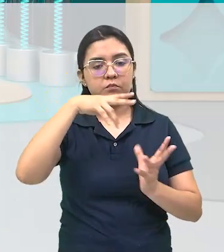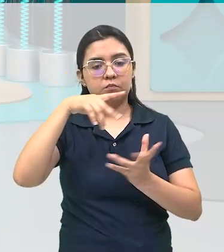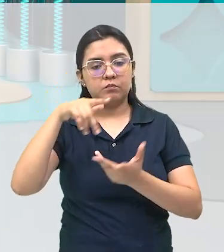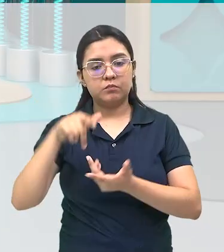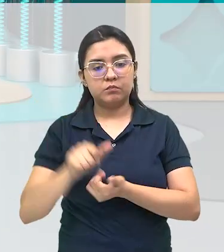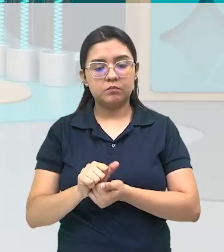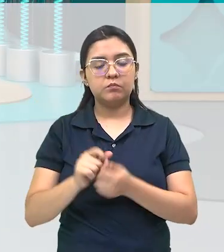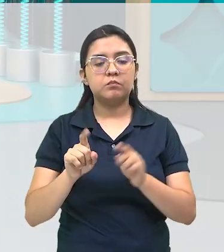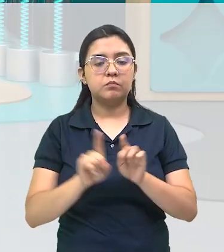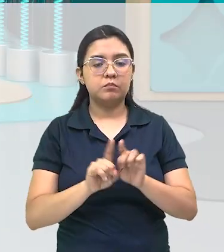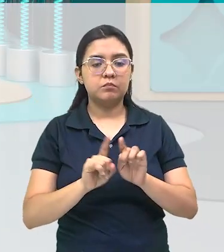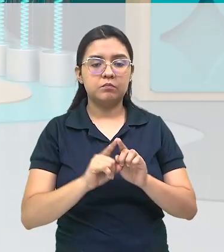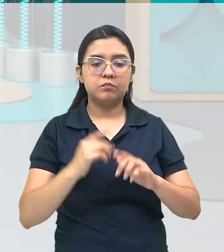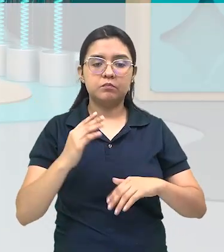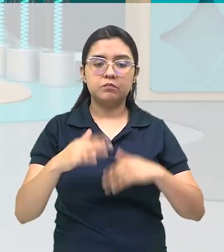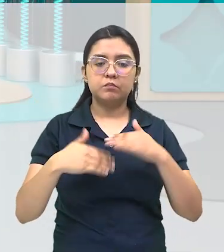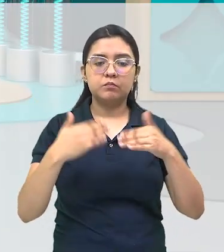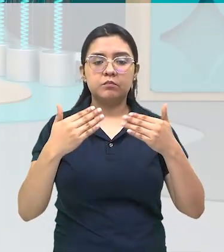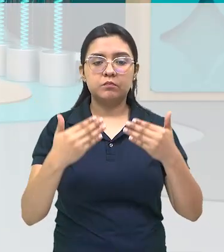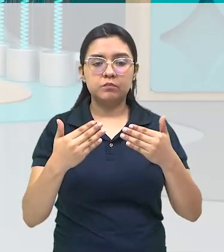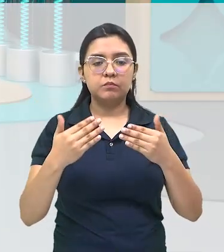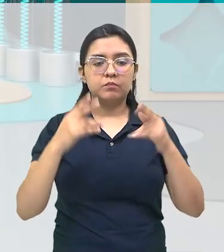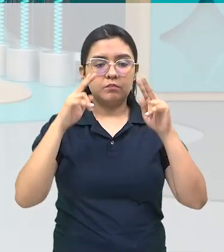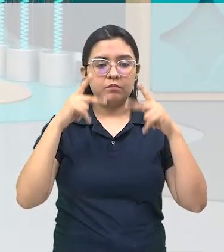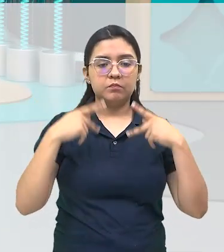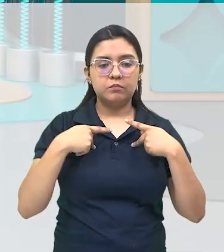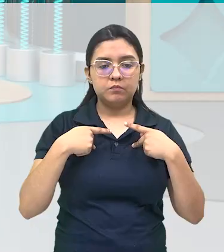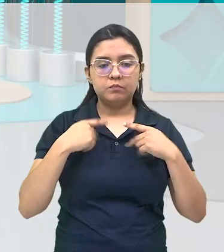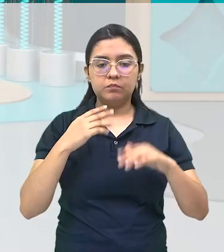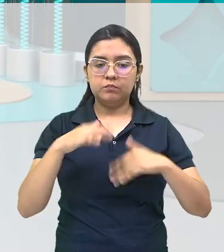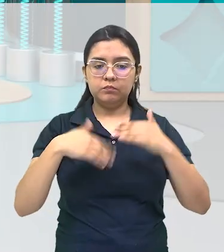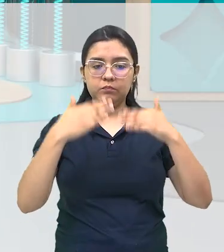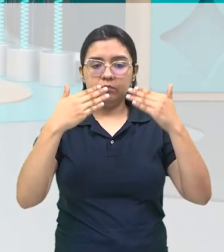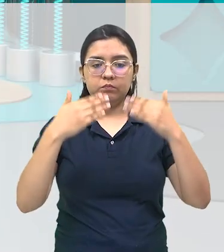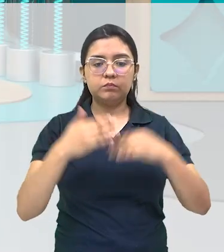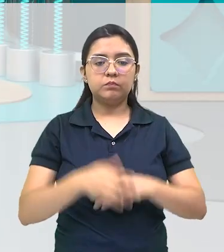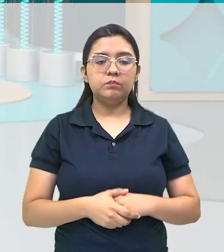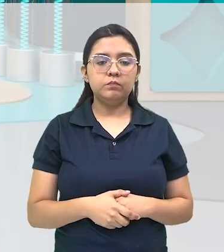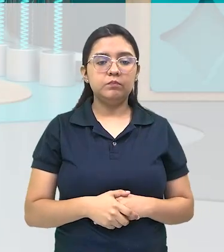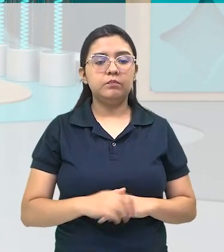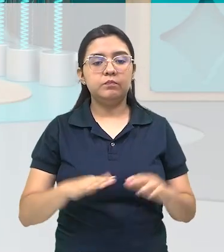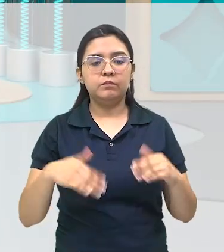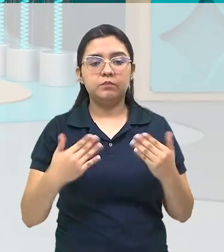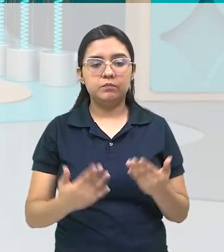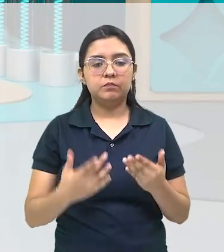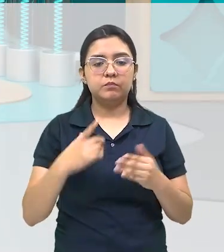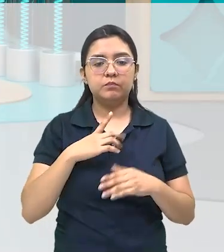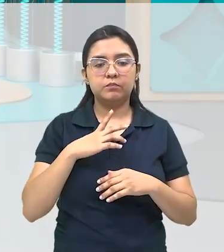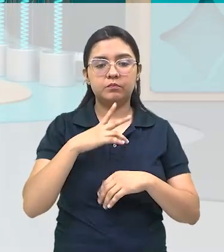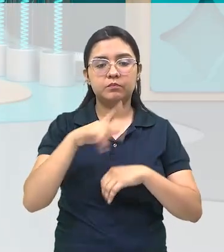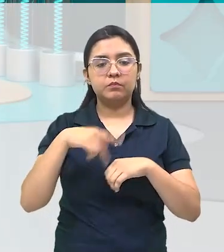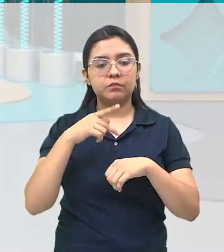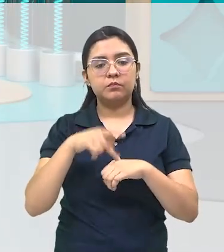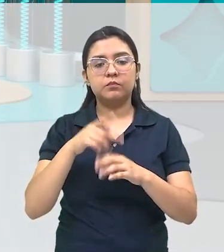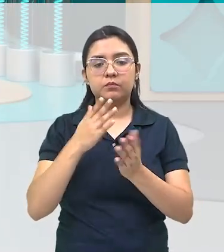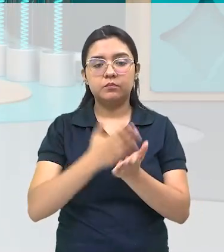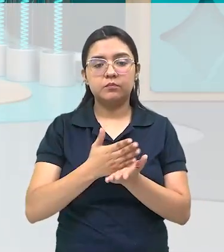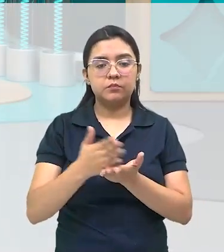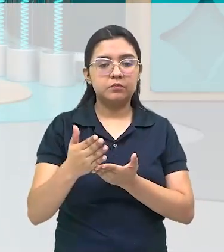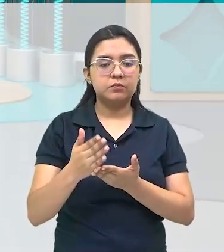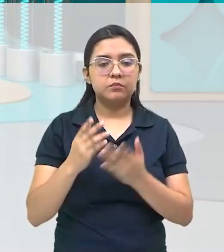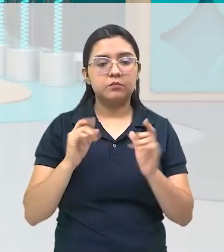expandir como pessoas, como seres humanos, ok? Então, é nesse país aqui, nesse contexto, que surgem,